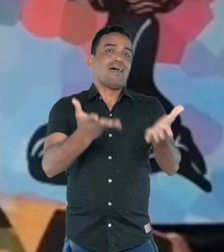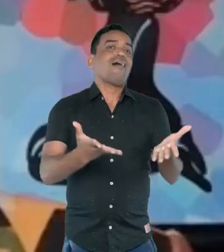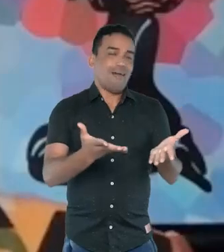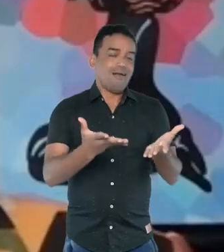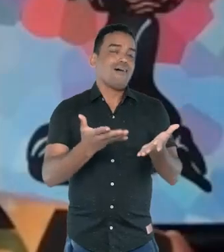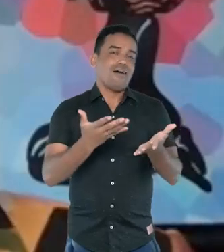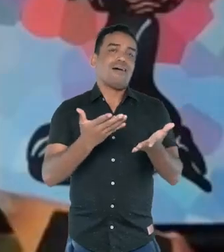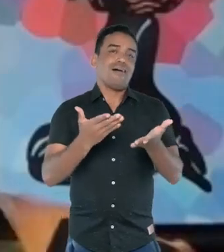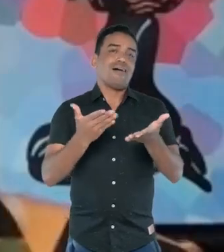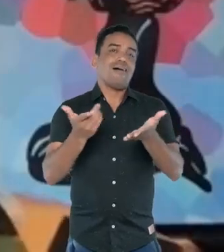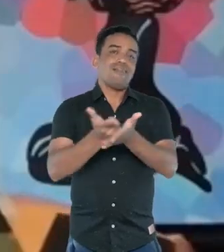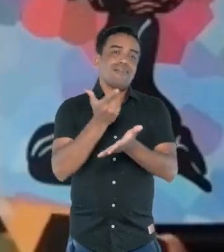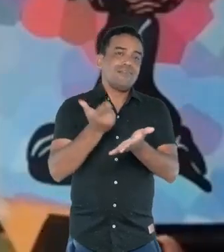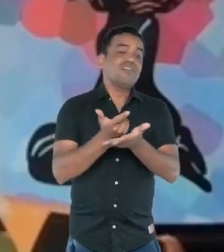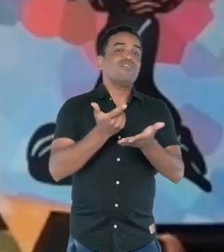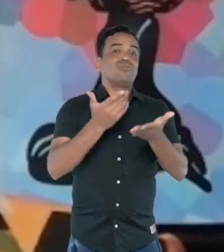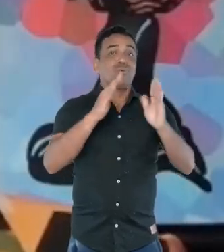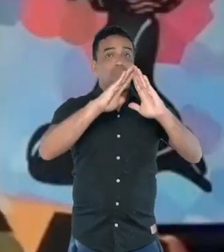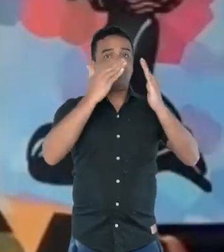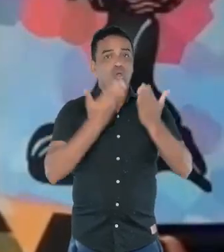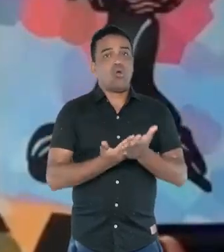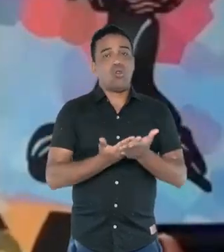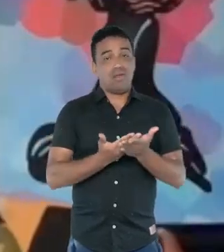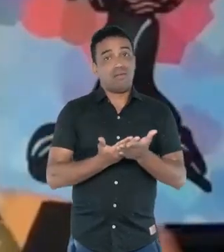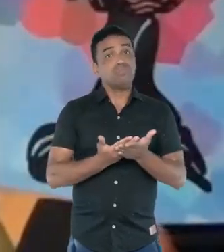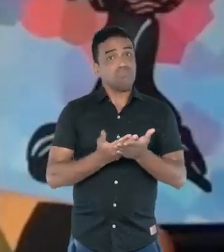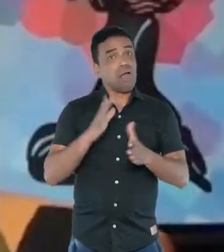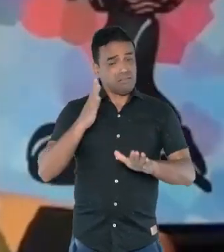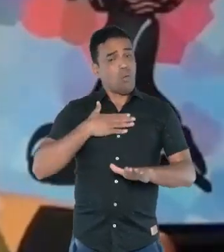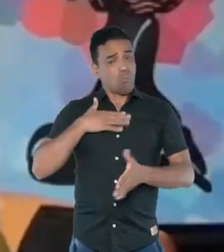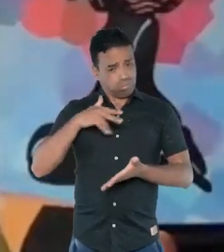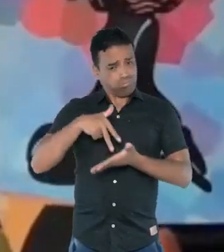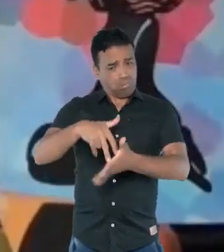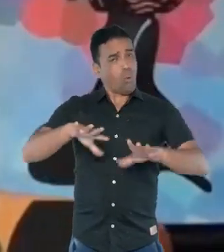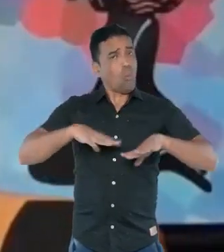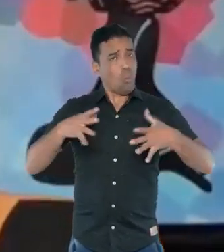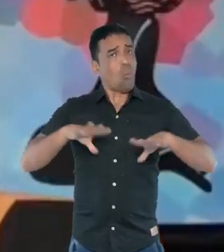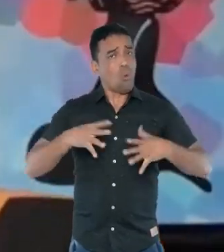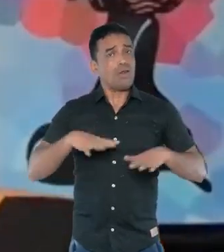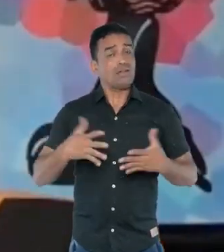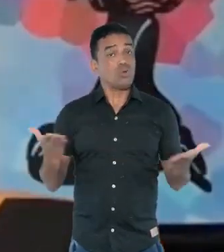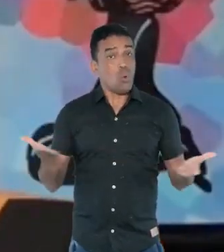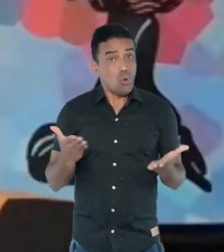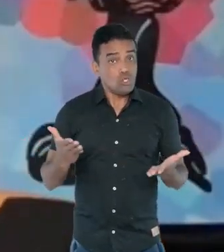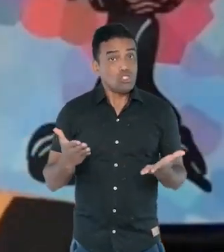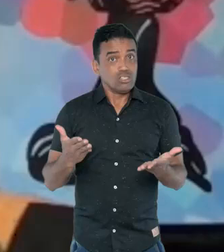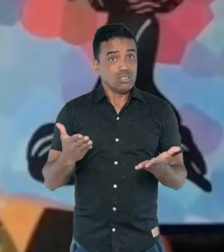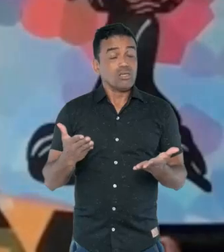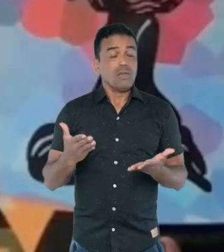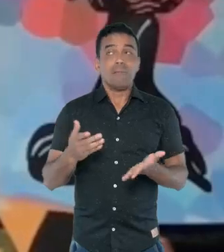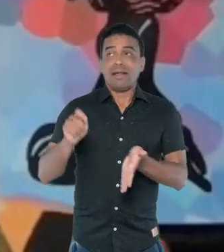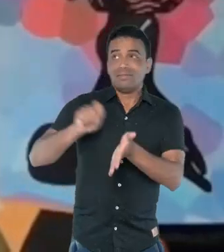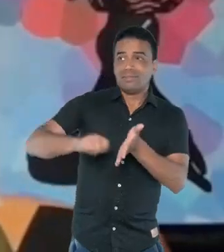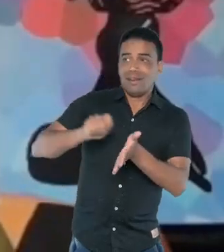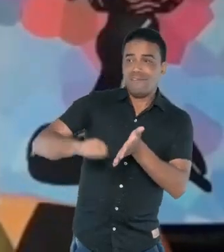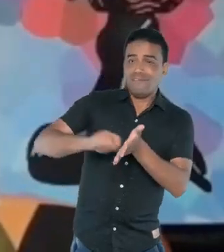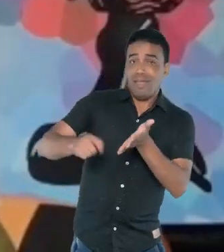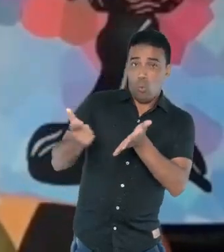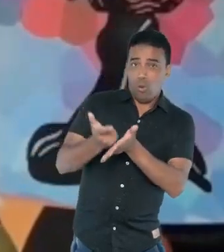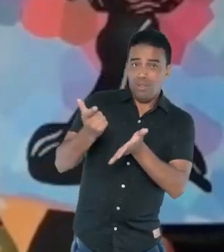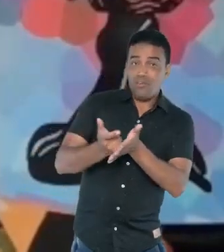a pequena Grazi, muito corajosa, com muita coragem. E hoje, tanto para escrever o livro, mas quanto para